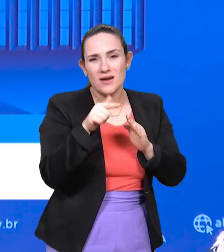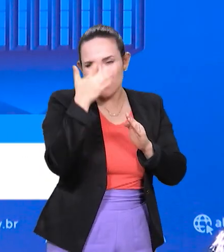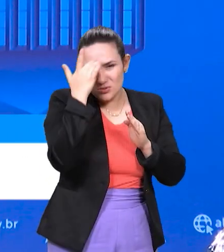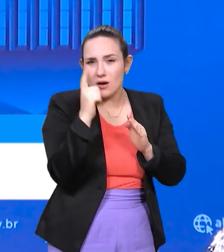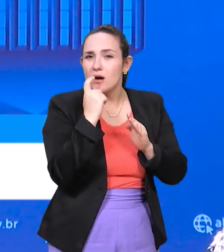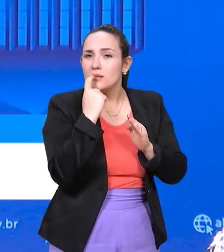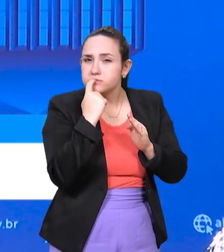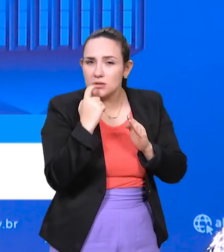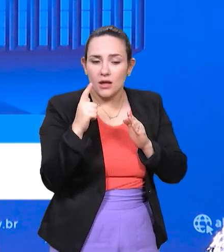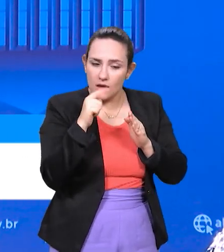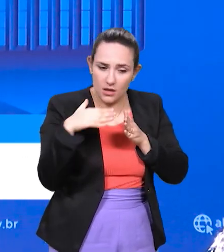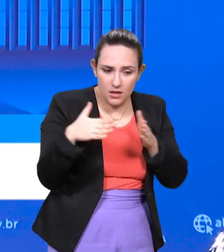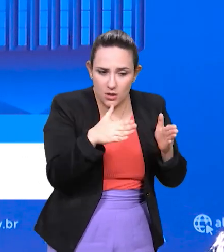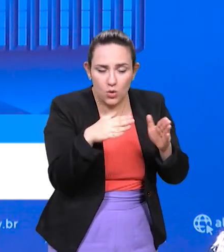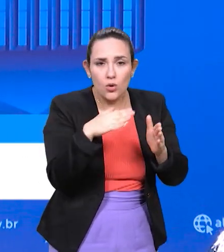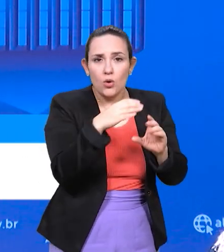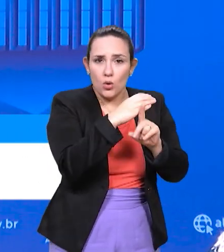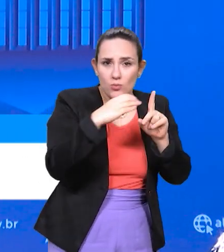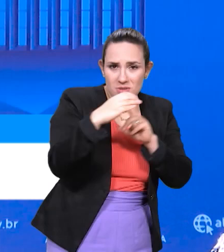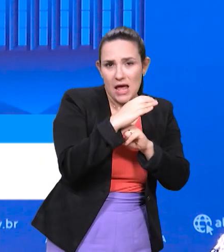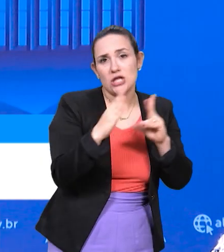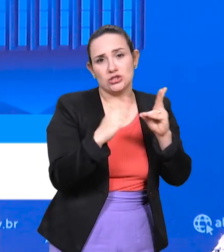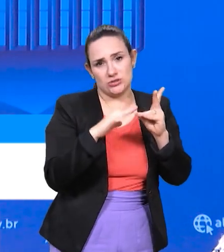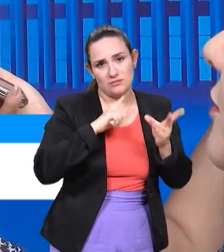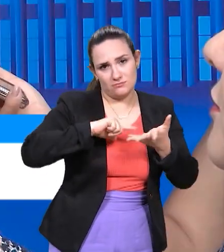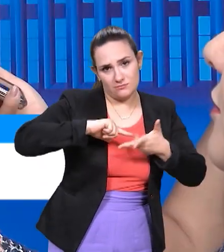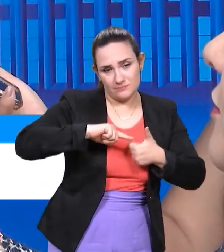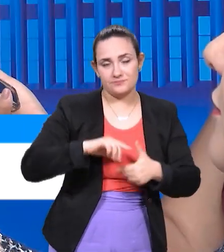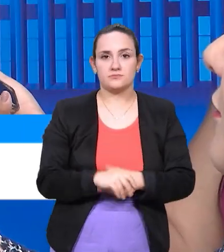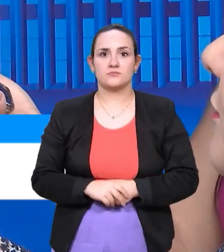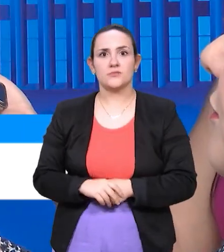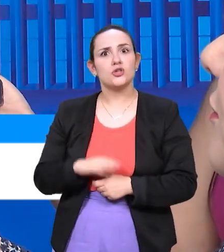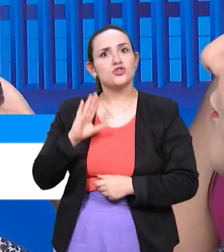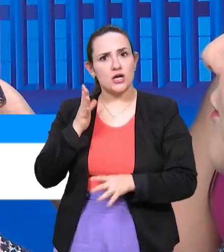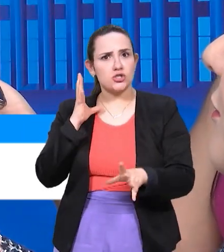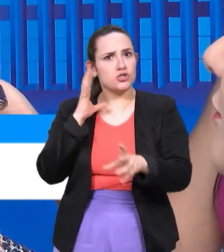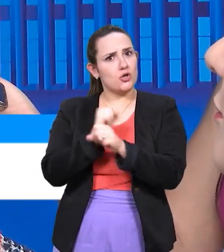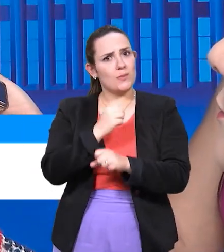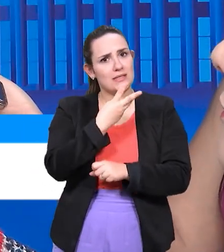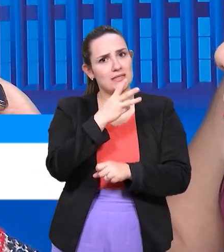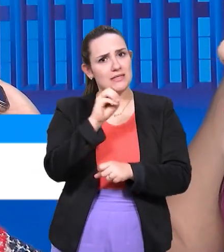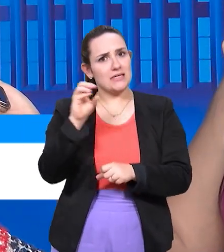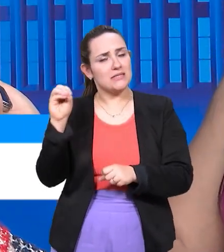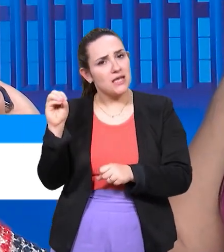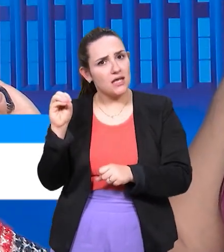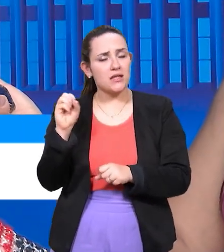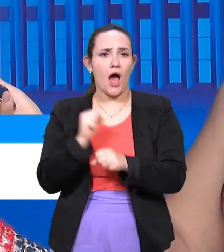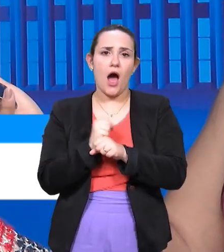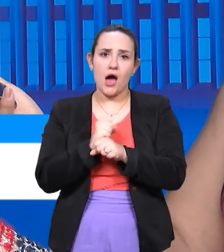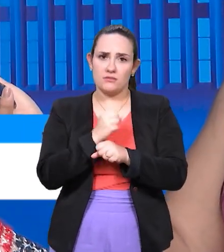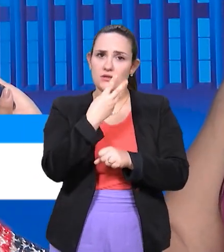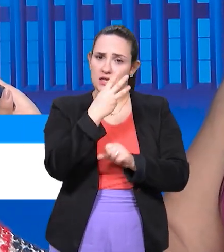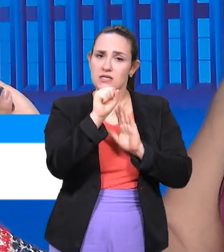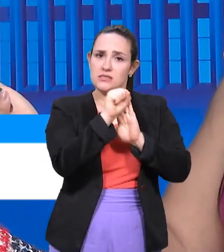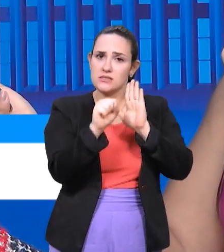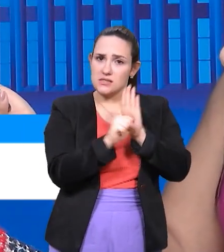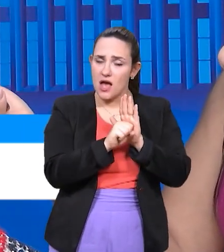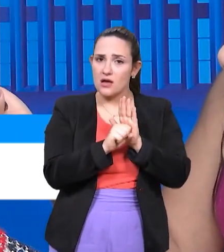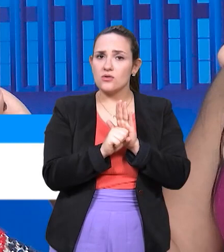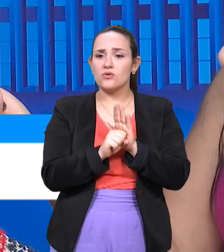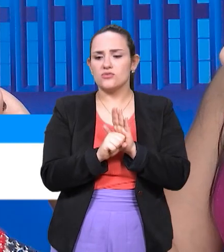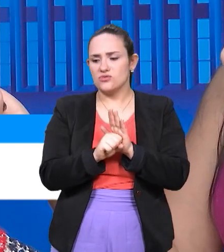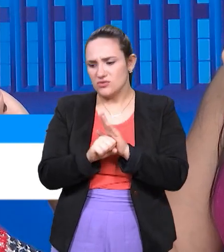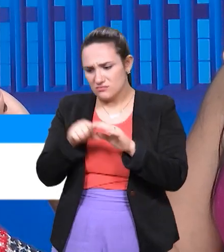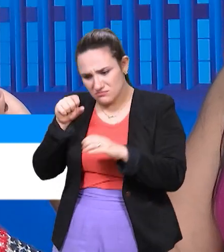que vivem, os ribeirinhos, a comunidade indígena. São 3 séculos de produção onde uma vida silvestre